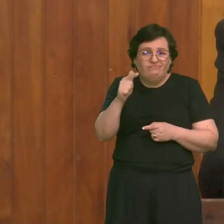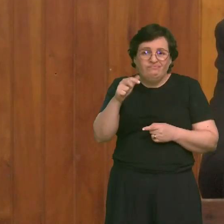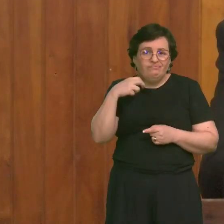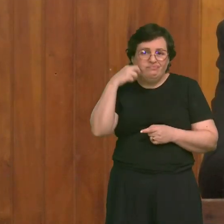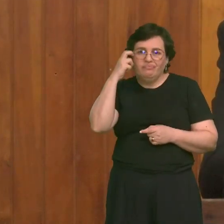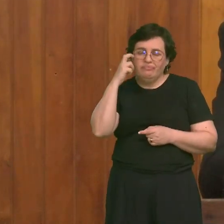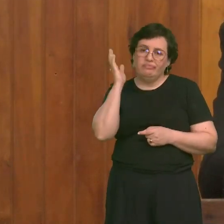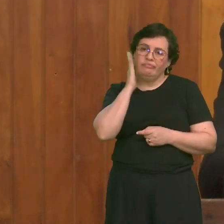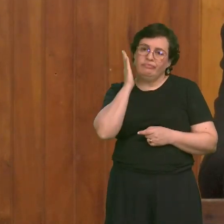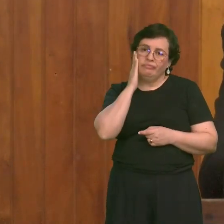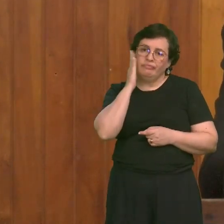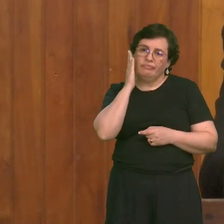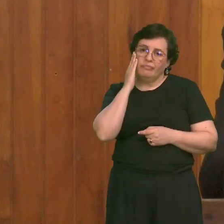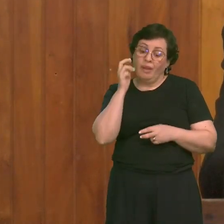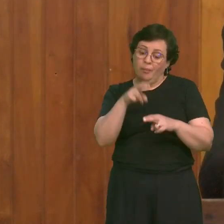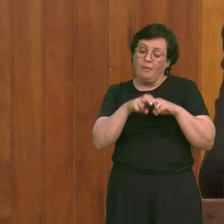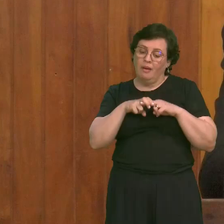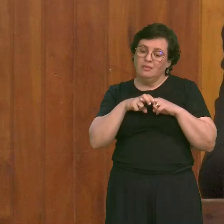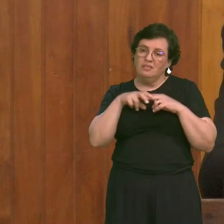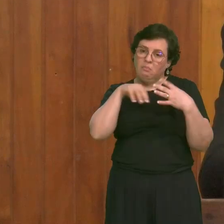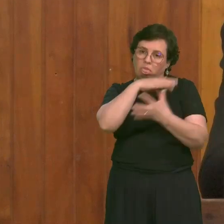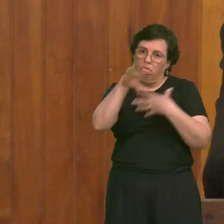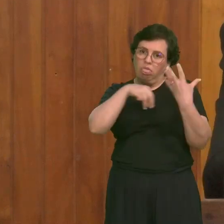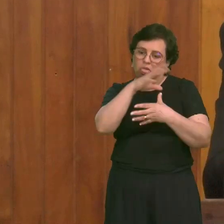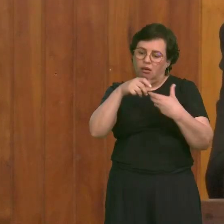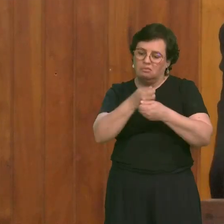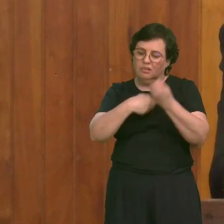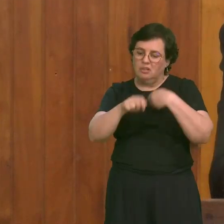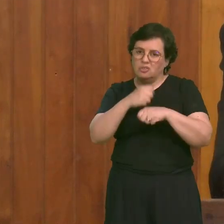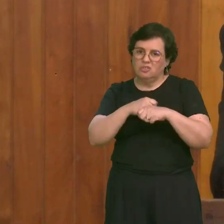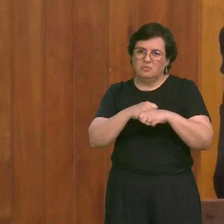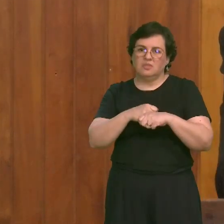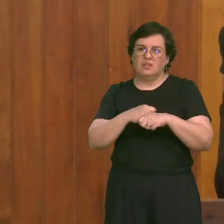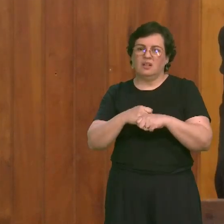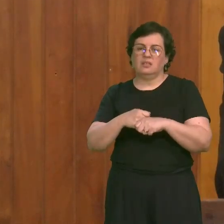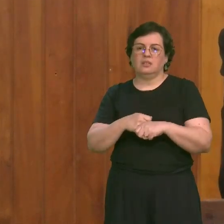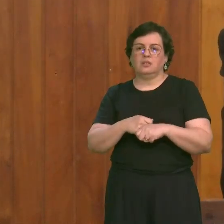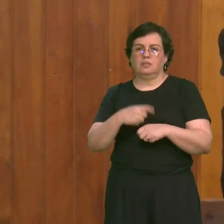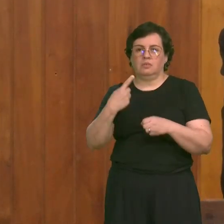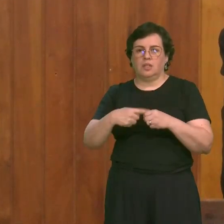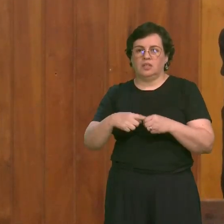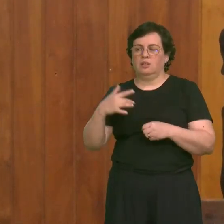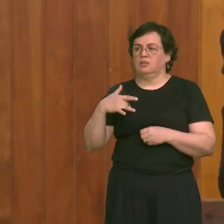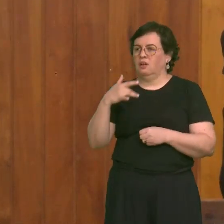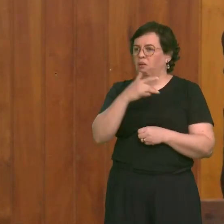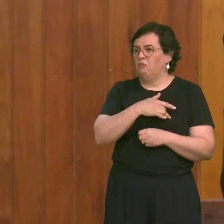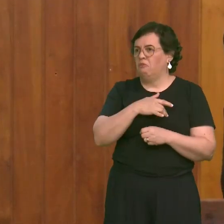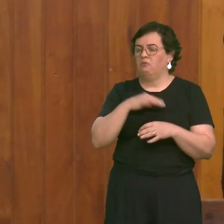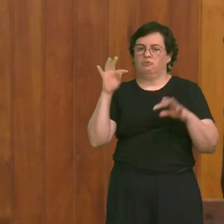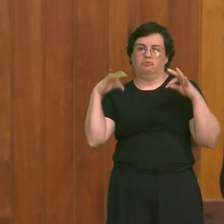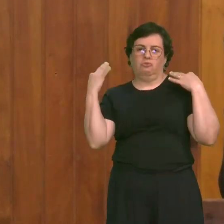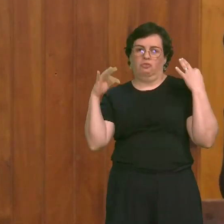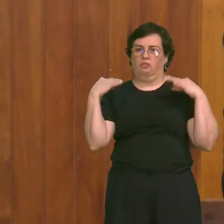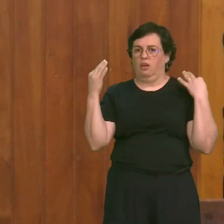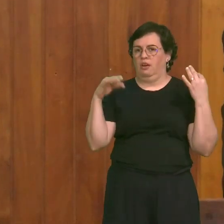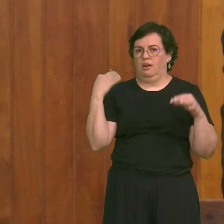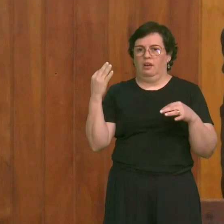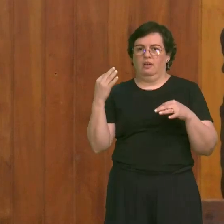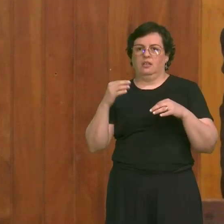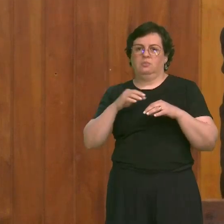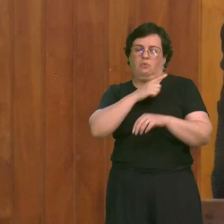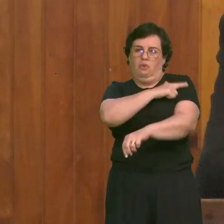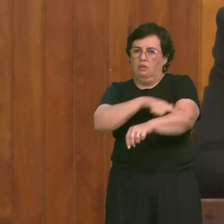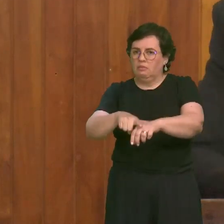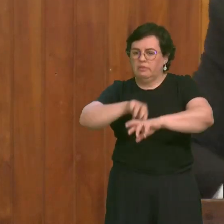por isso que tá o caos administração na cidade área de saúde educação infraestrutura turismo tá o